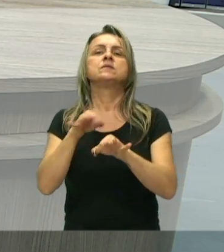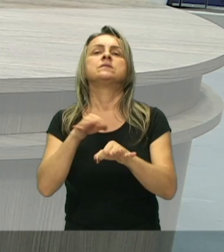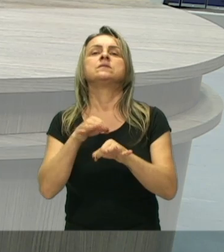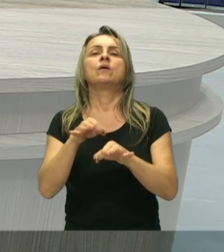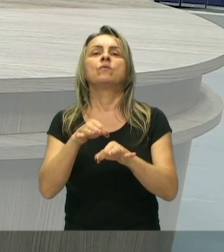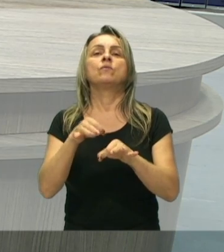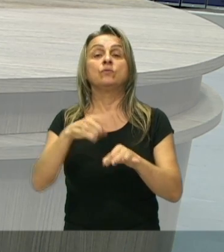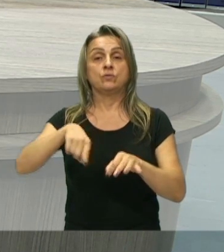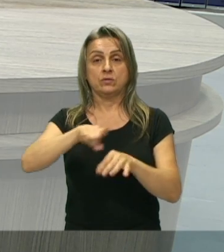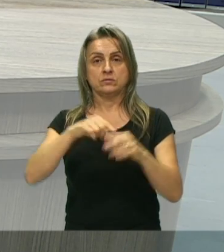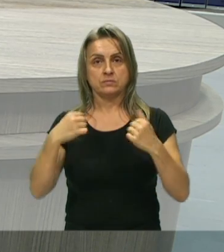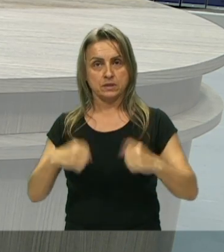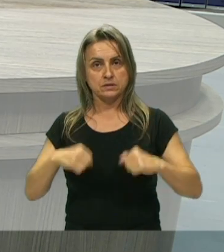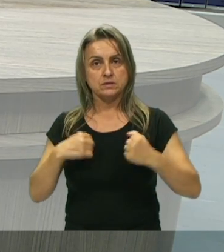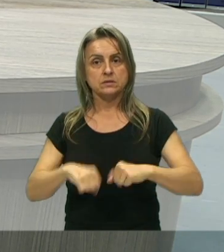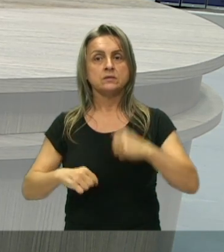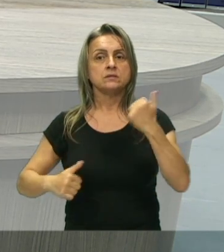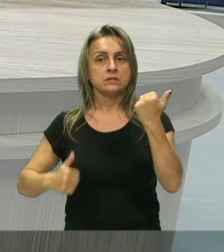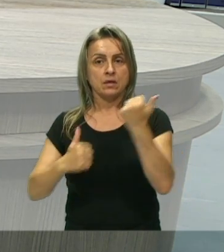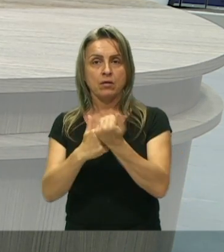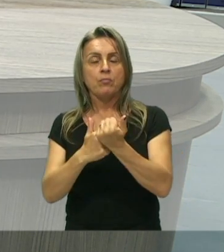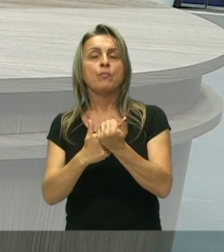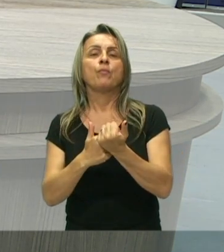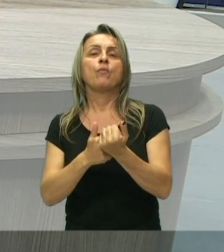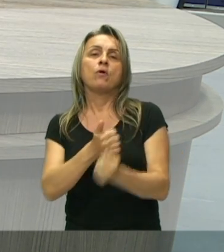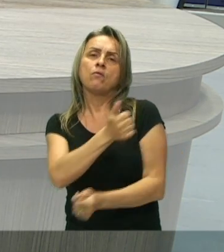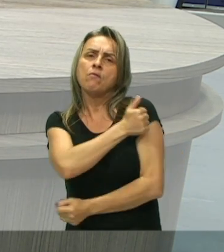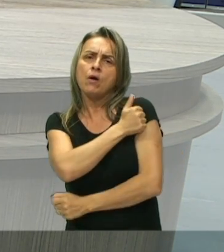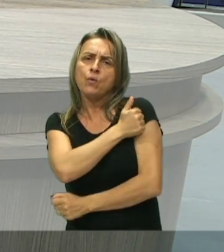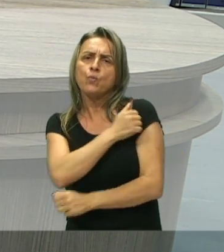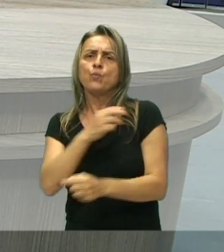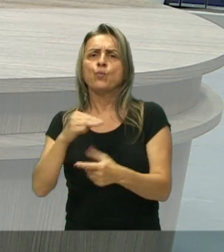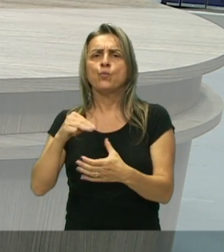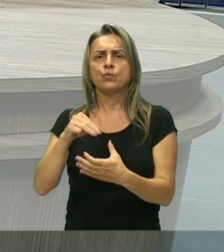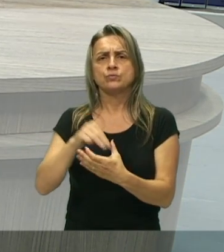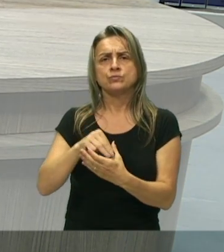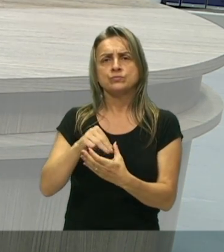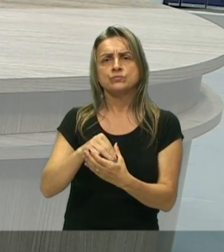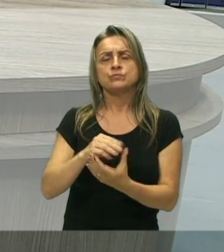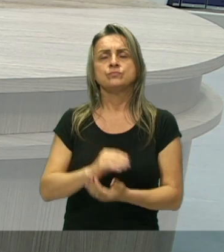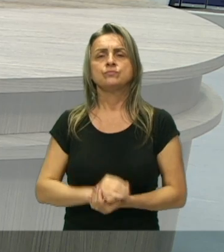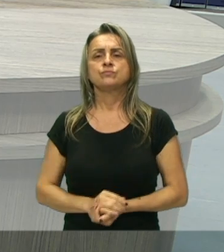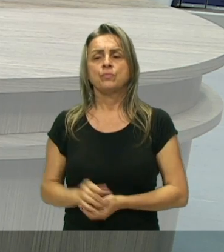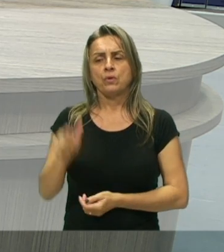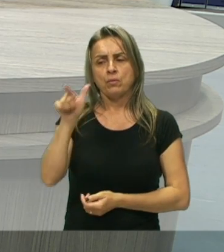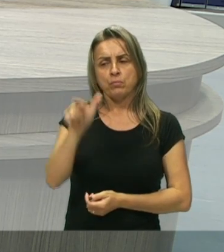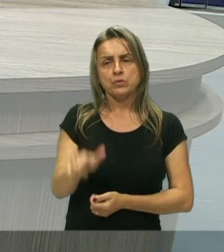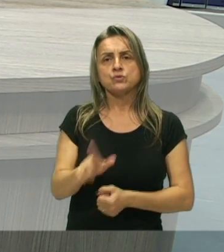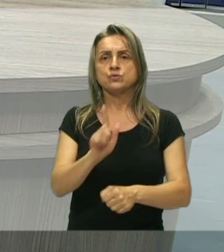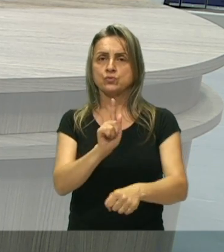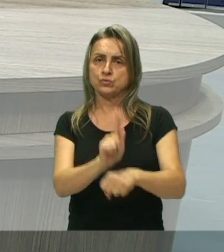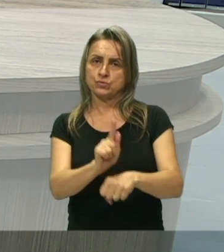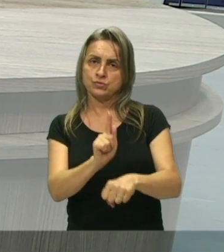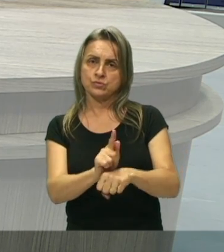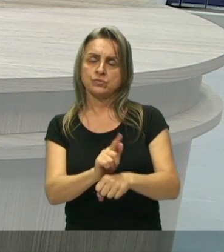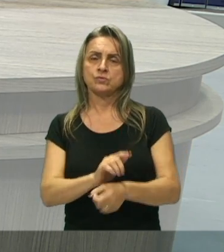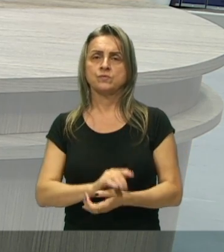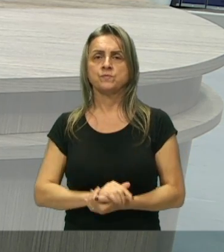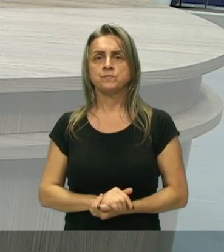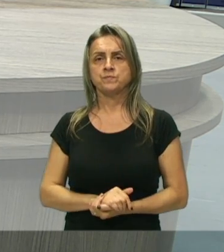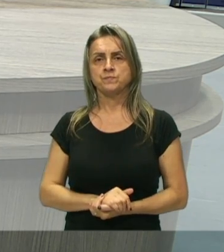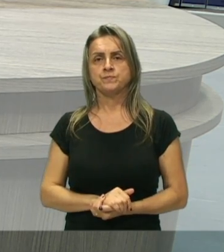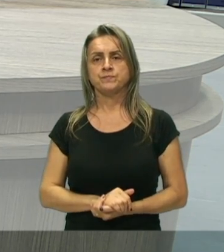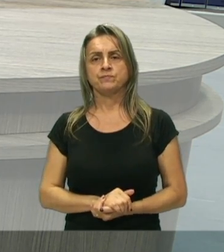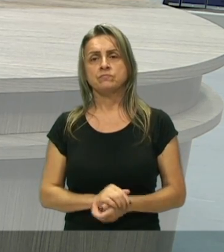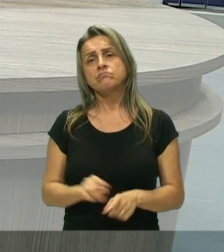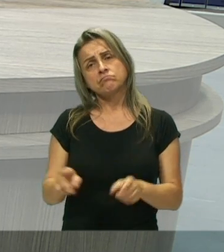o apoio de alunos da Univale, a gente conta com pessoas da gestão, a gente conta com